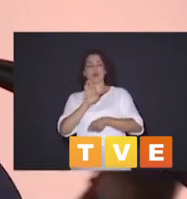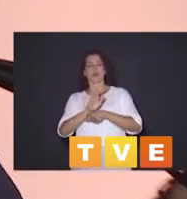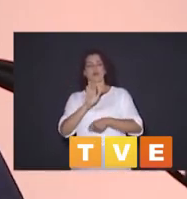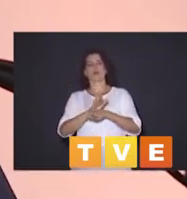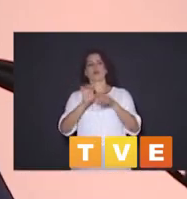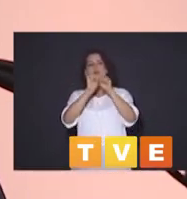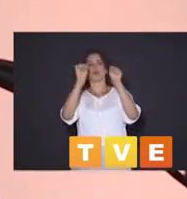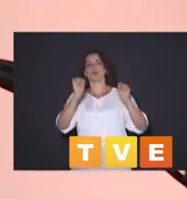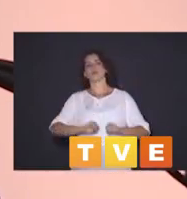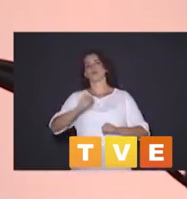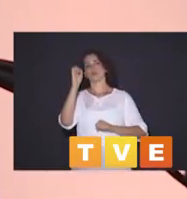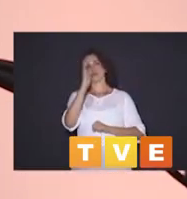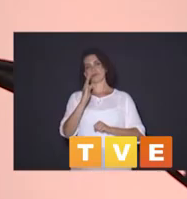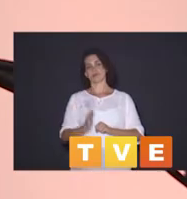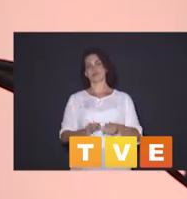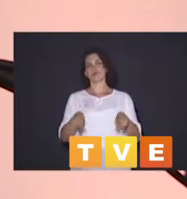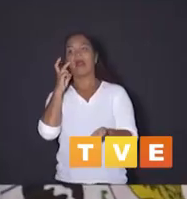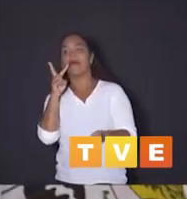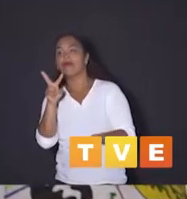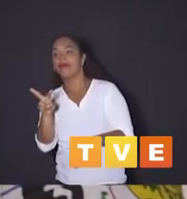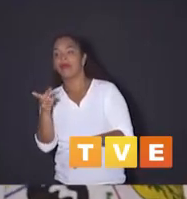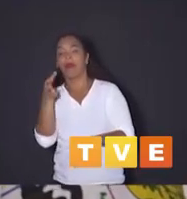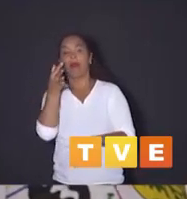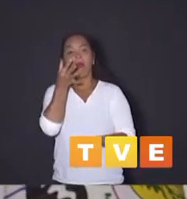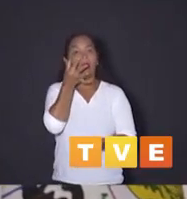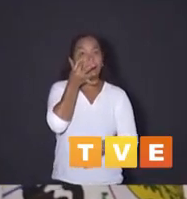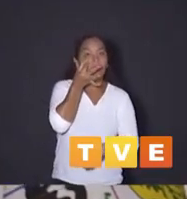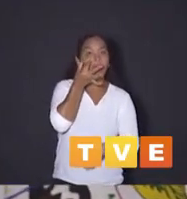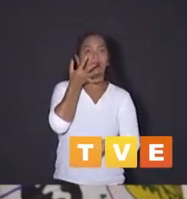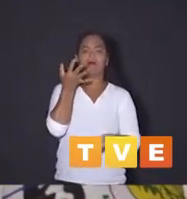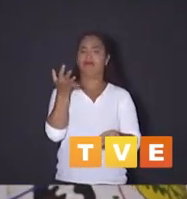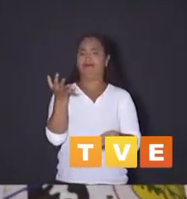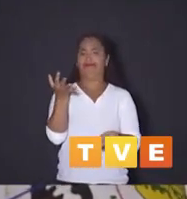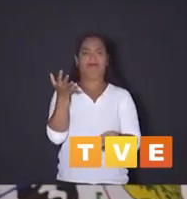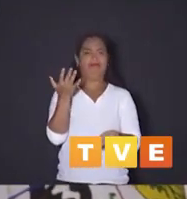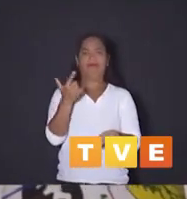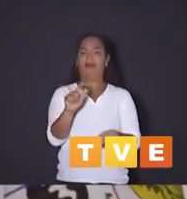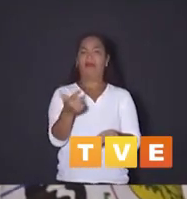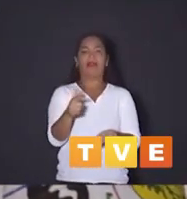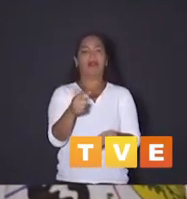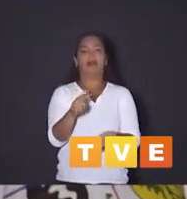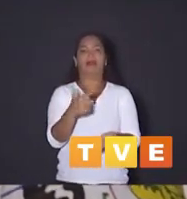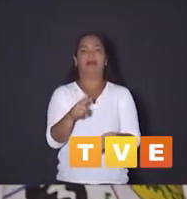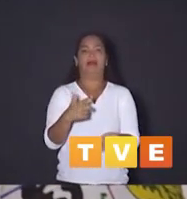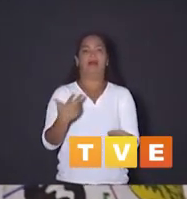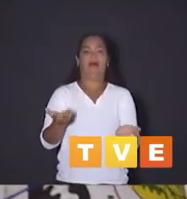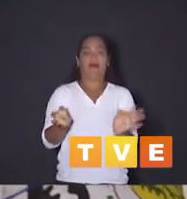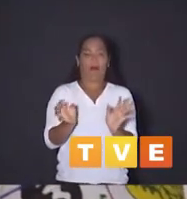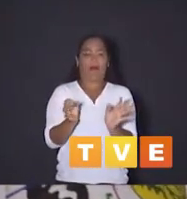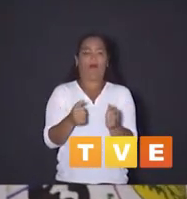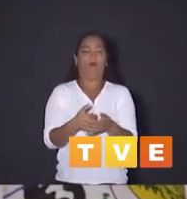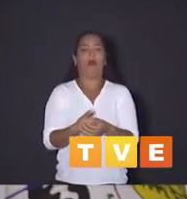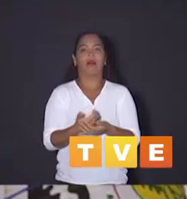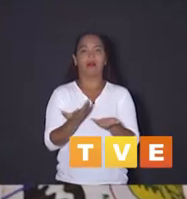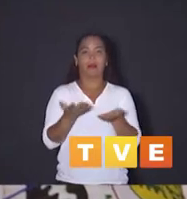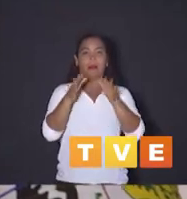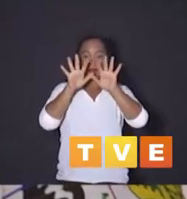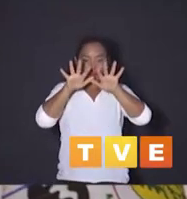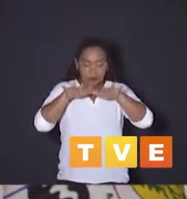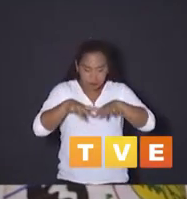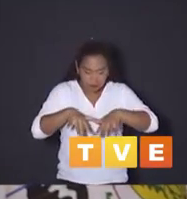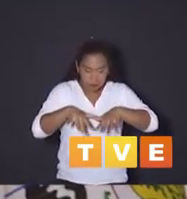no brasil e no restante dos países que não existe nada de extraordinário em si culto à natureza e se